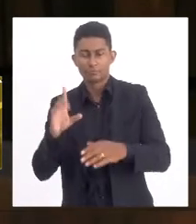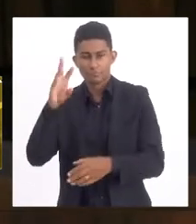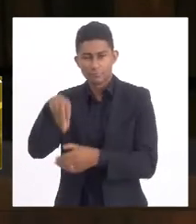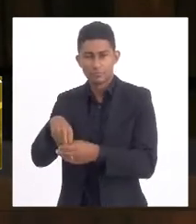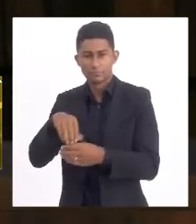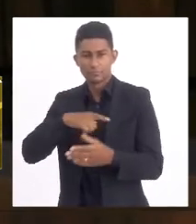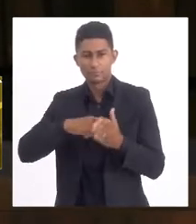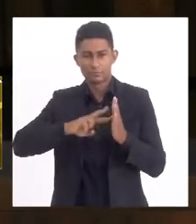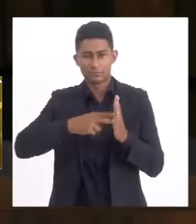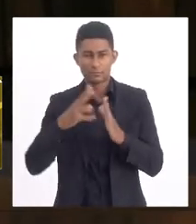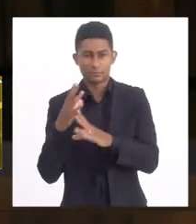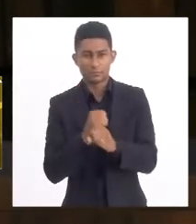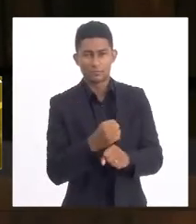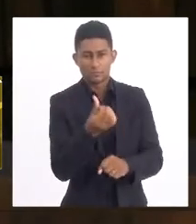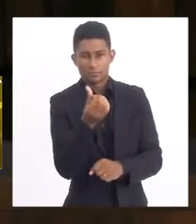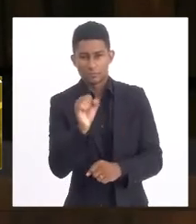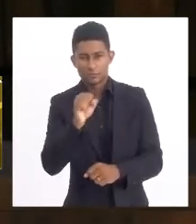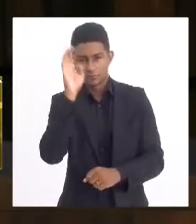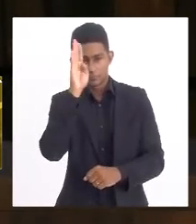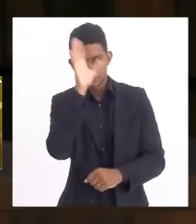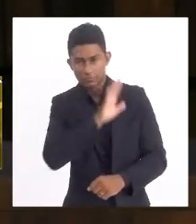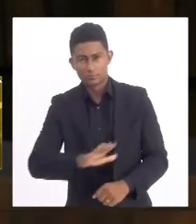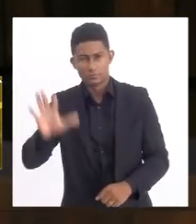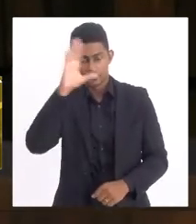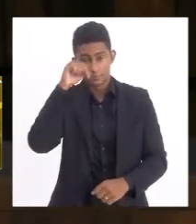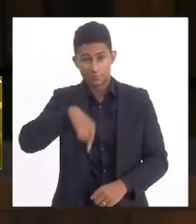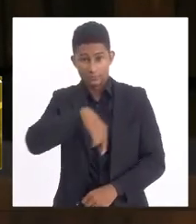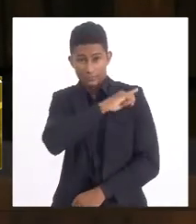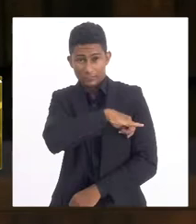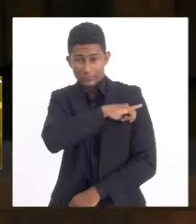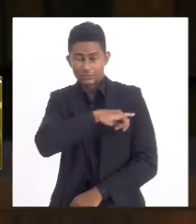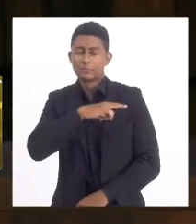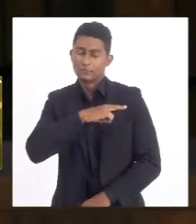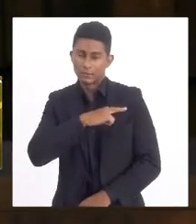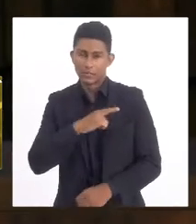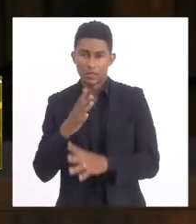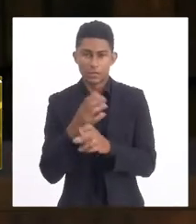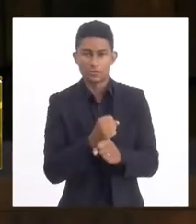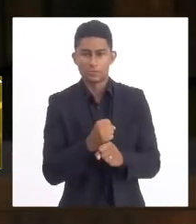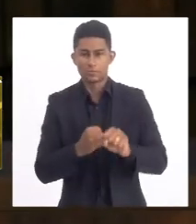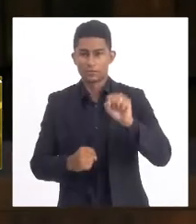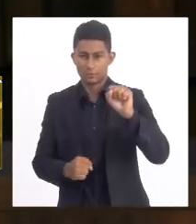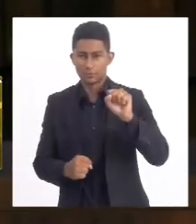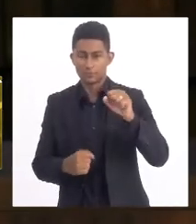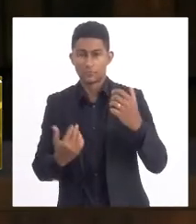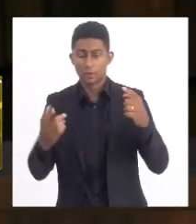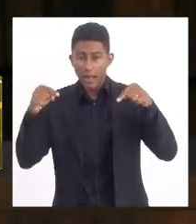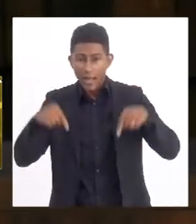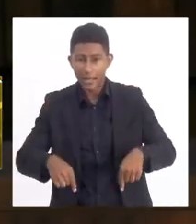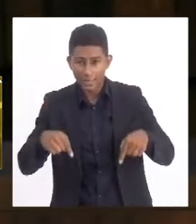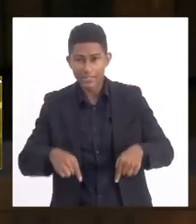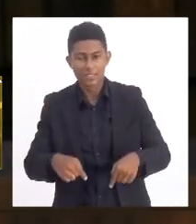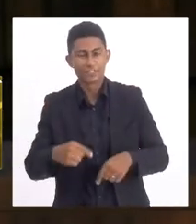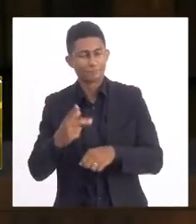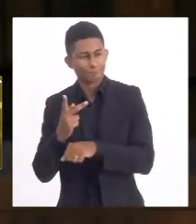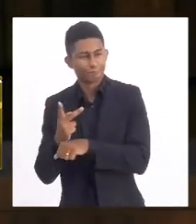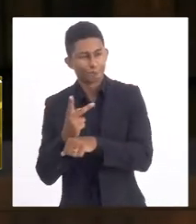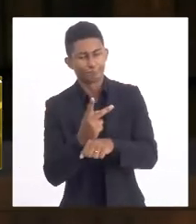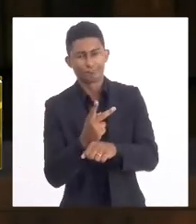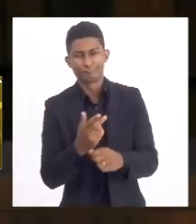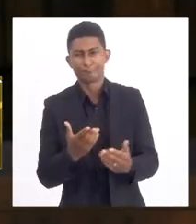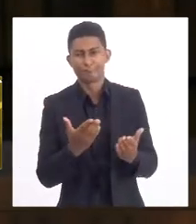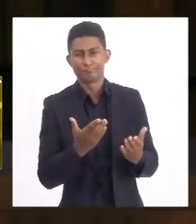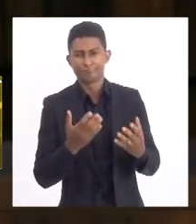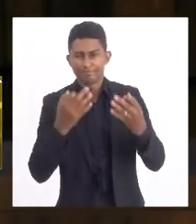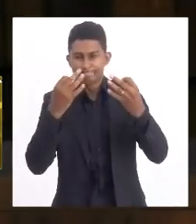patronais em todo o Brasil oito no estado do Rio de Janeiro e não poderia se furtar Paraná e a justa e